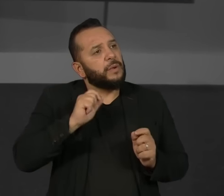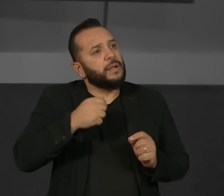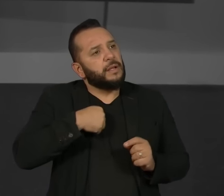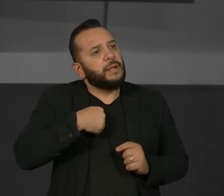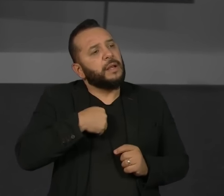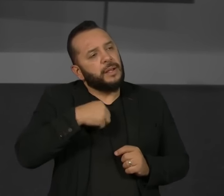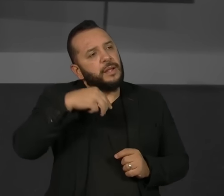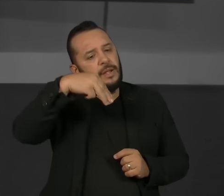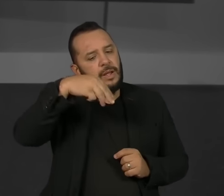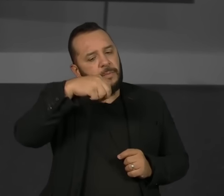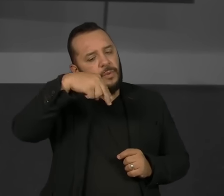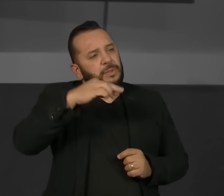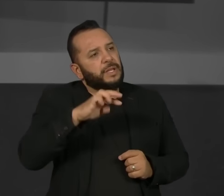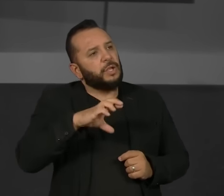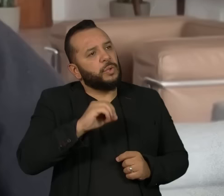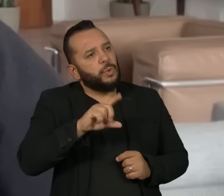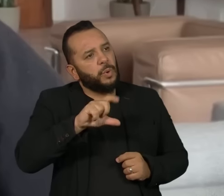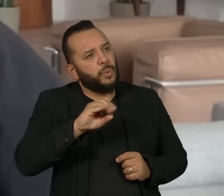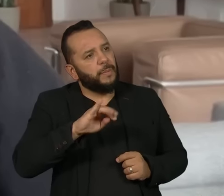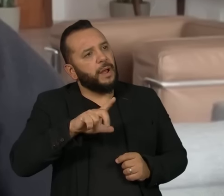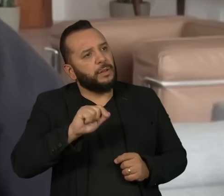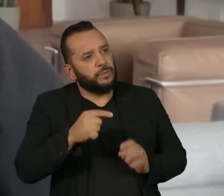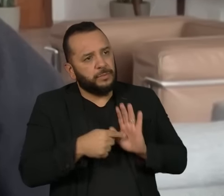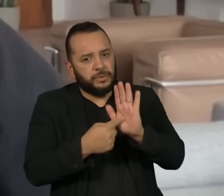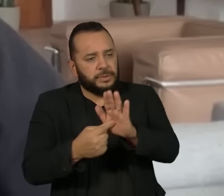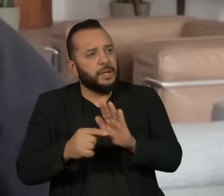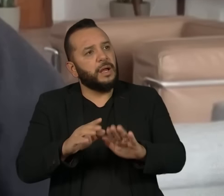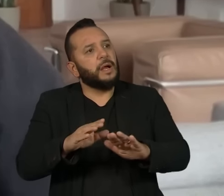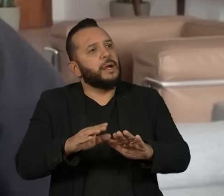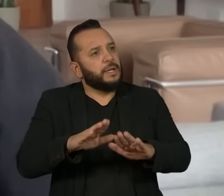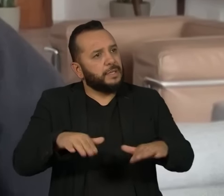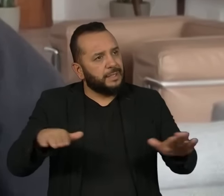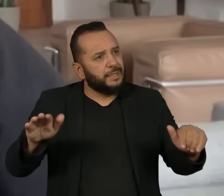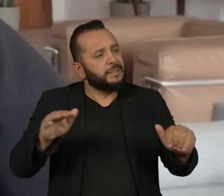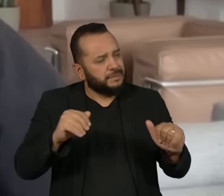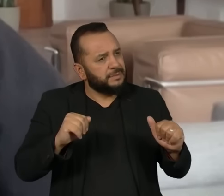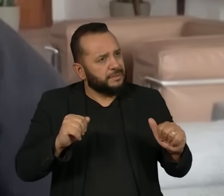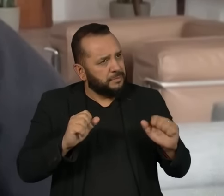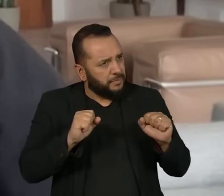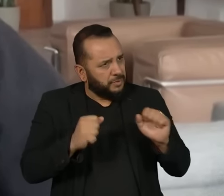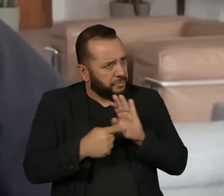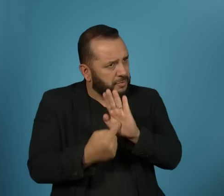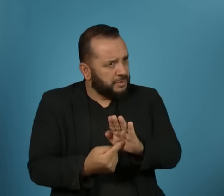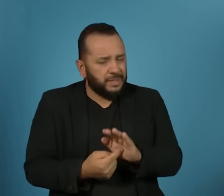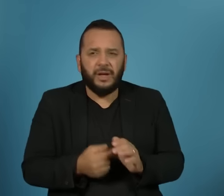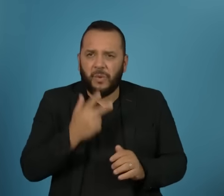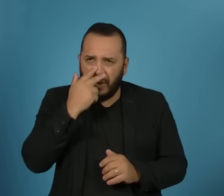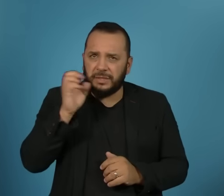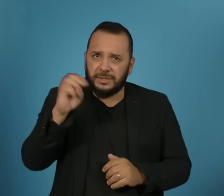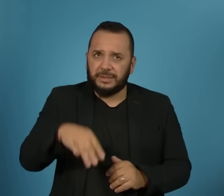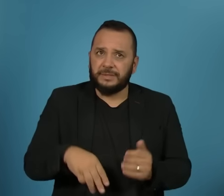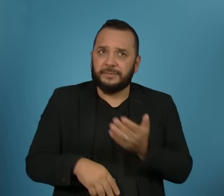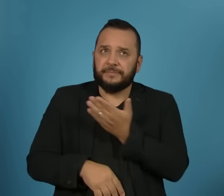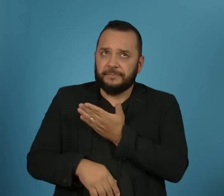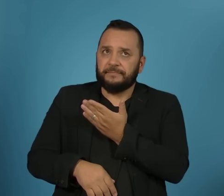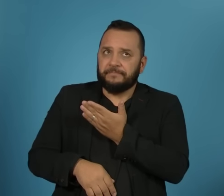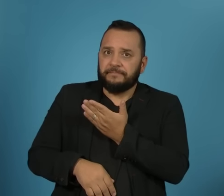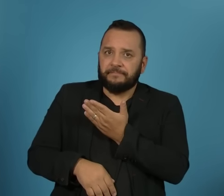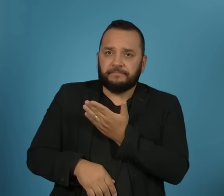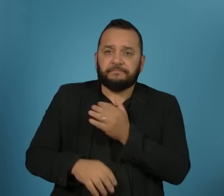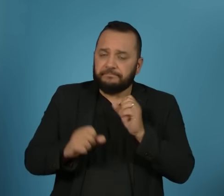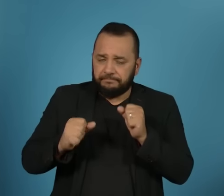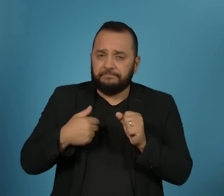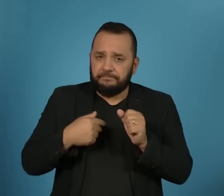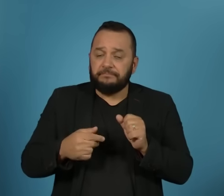tipo de censura de livros, mesmo que esse livro seja bastante problemático, né, o livro do Monteiro Lobato, mas se ele